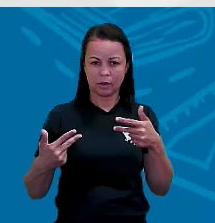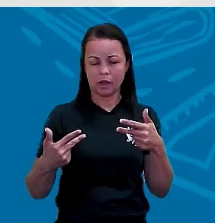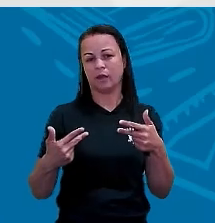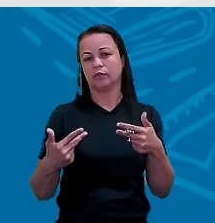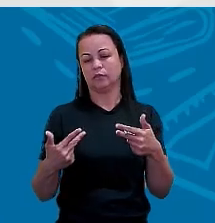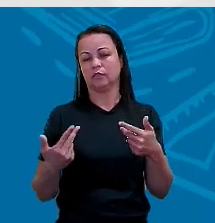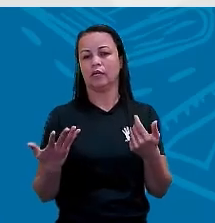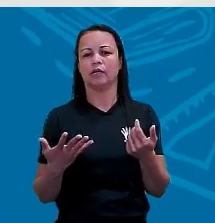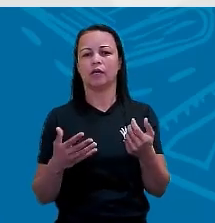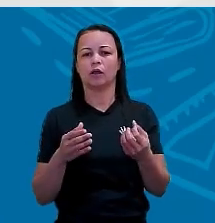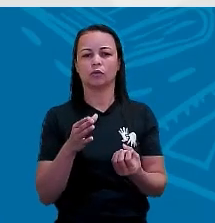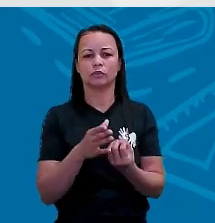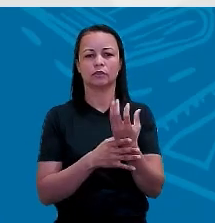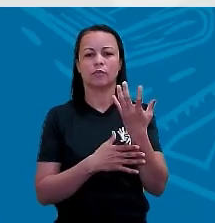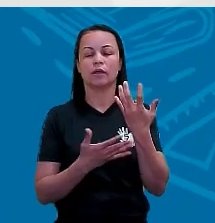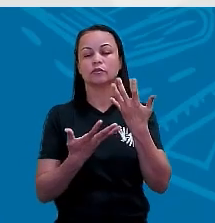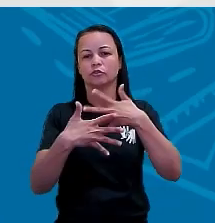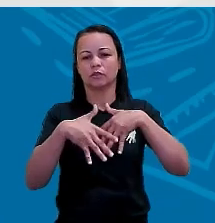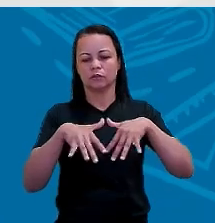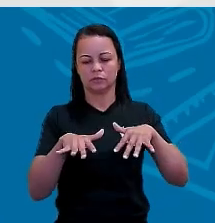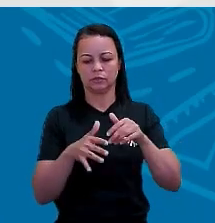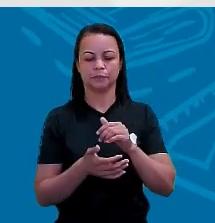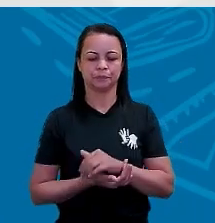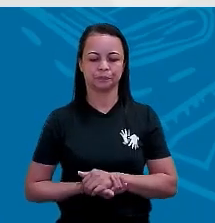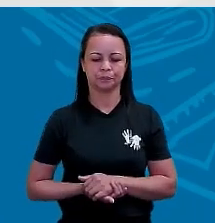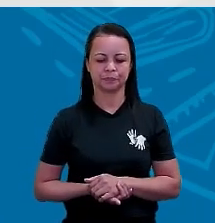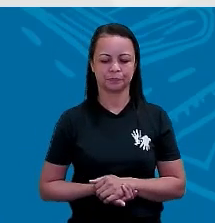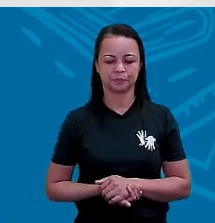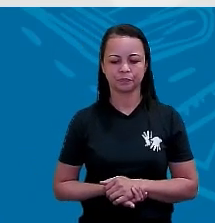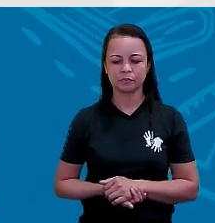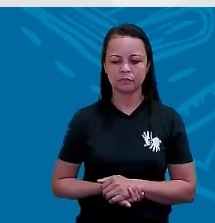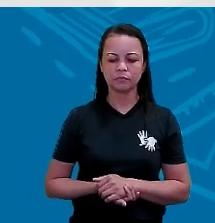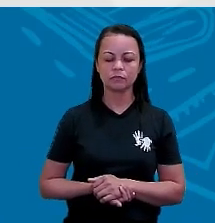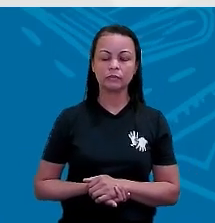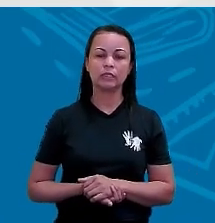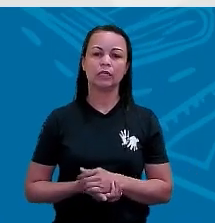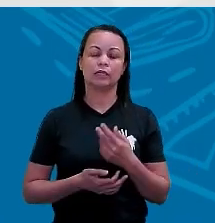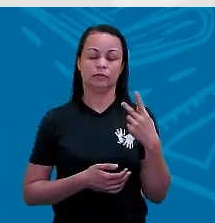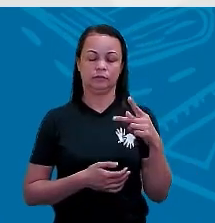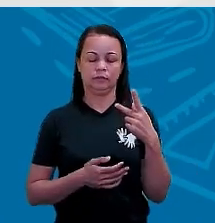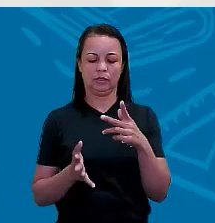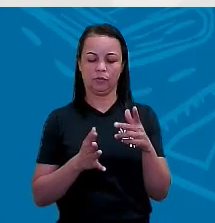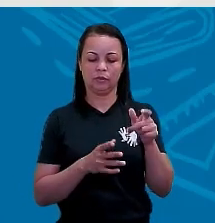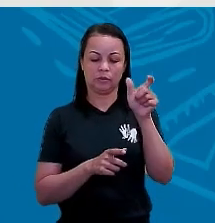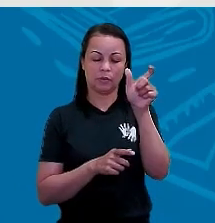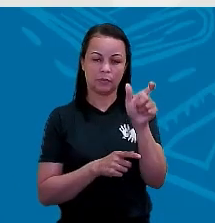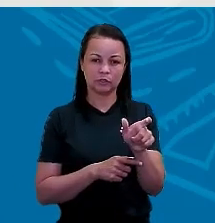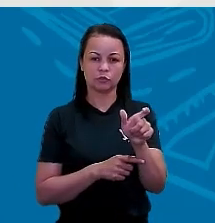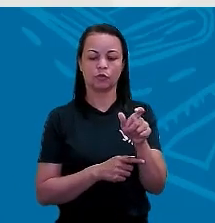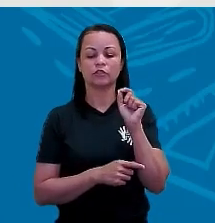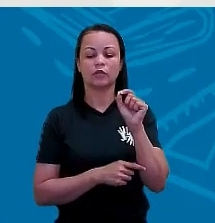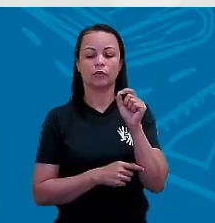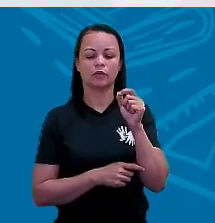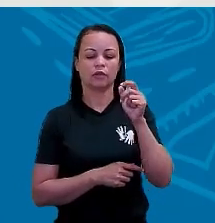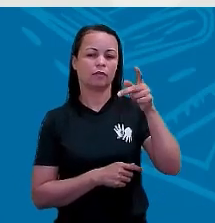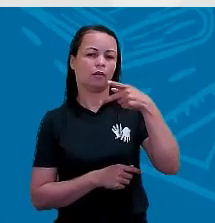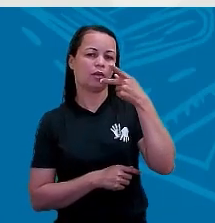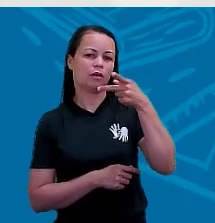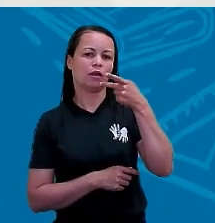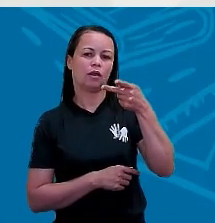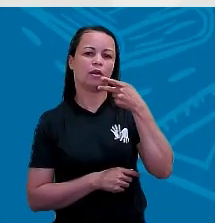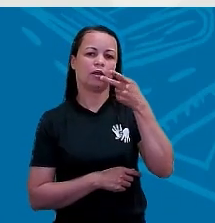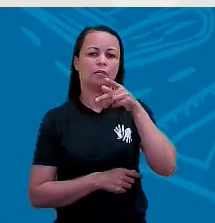da natureza. Então, aqui é uma ação de pessoas. A pessoa está o quê?